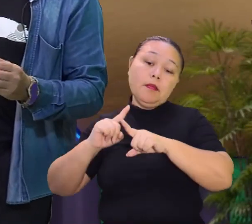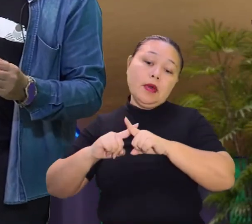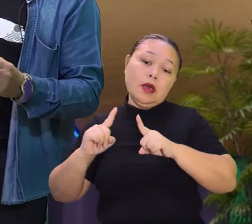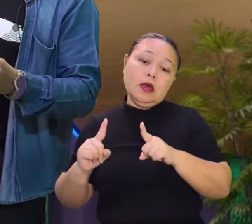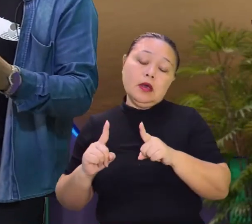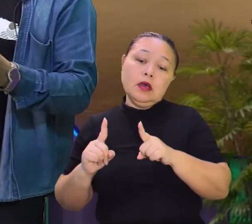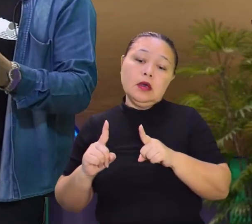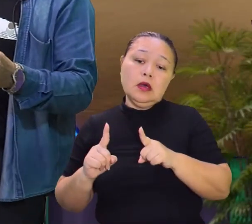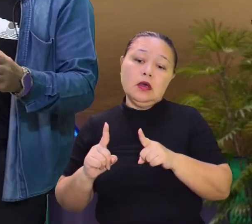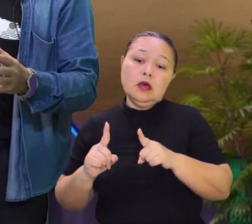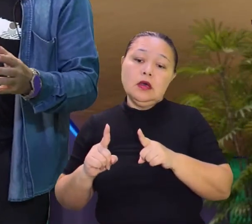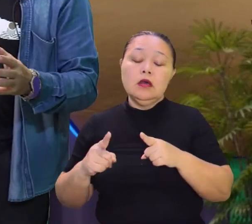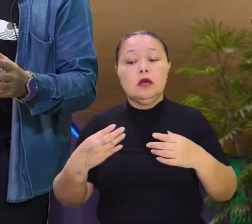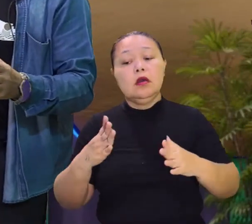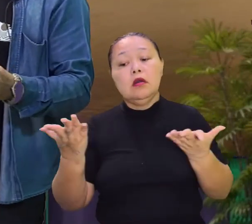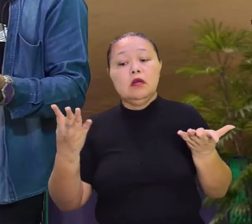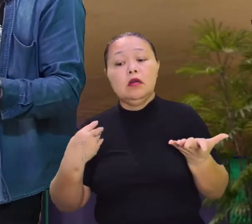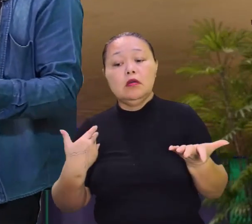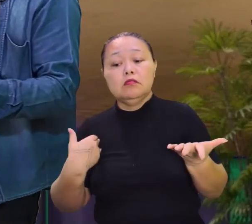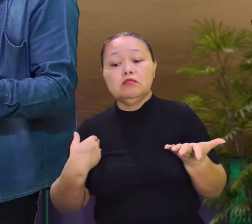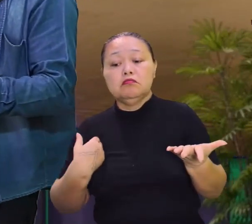lá, ué, eu vivo aqui,